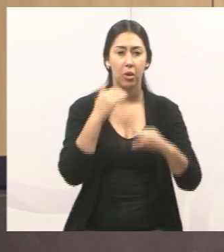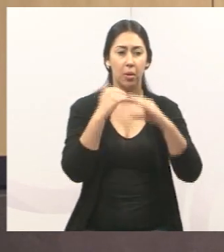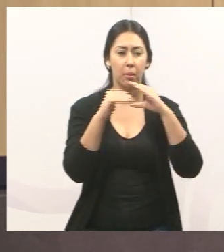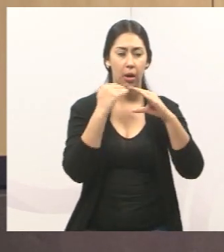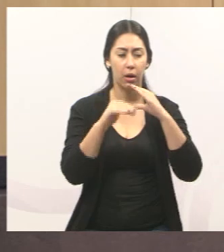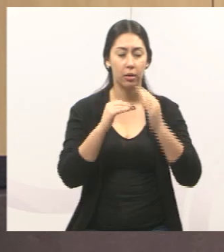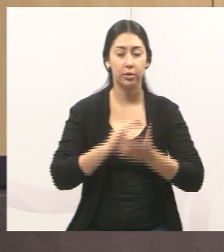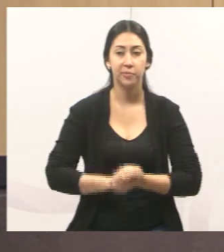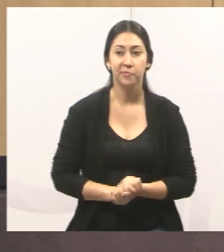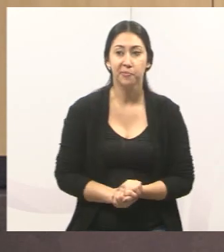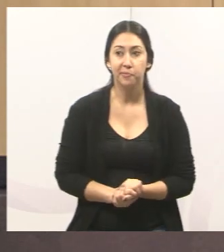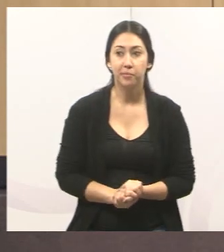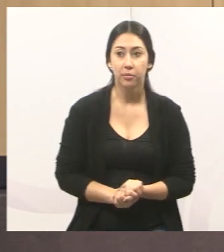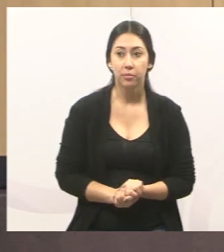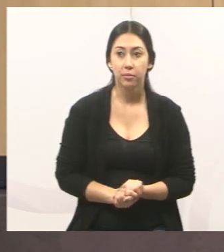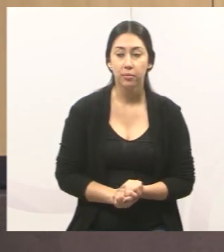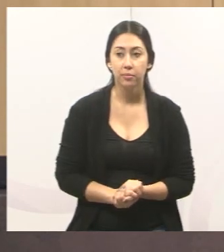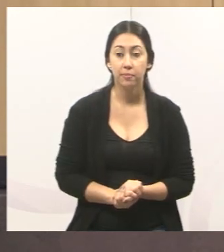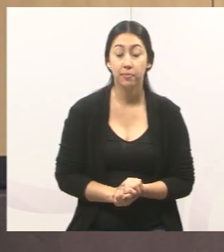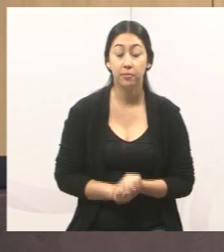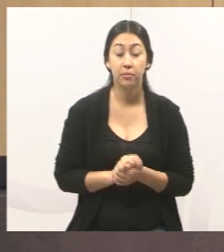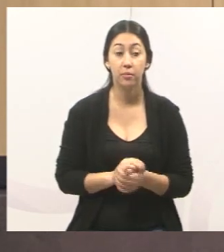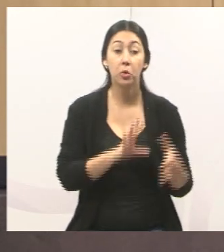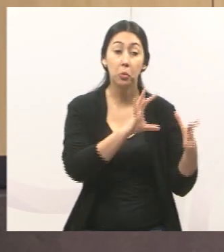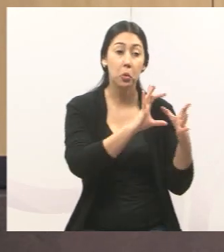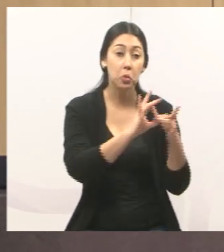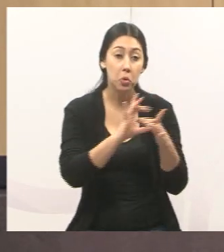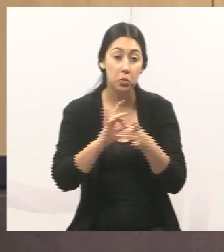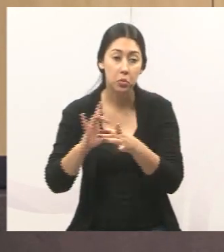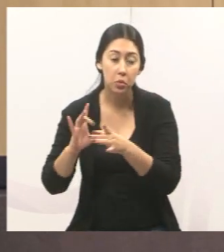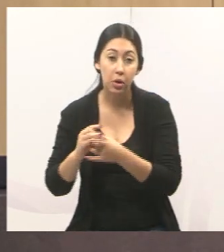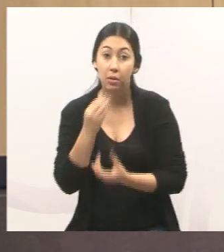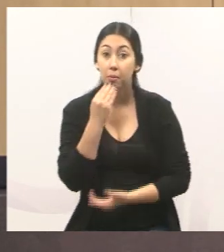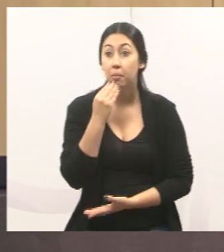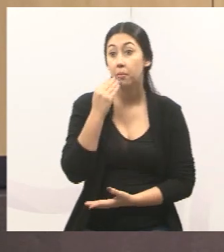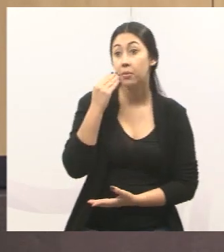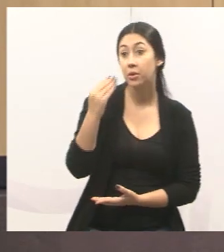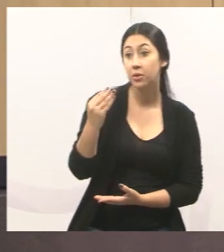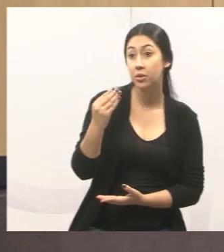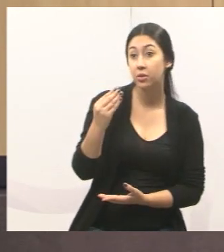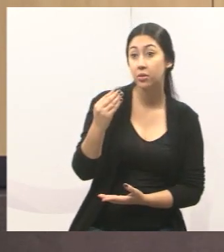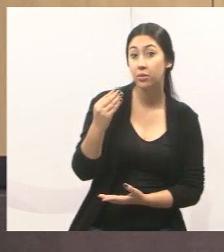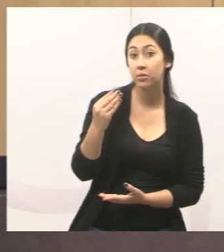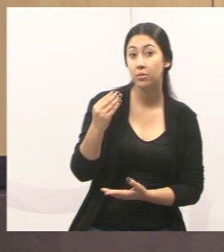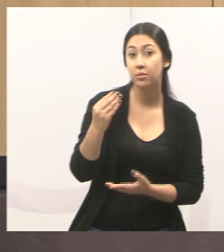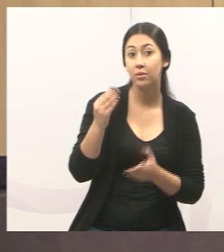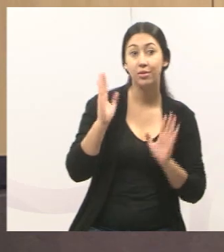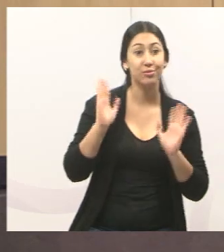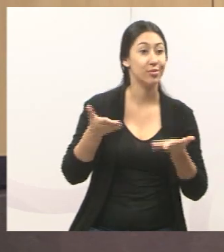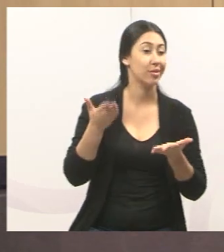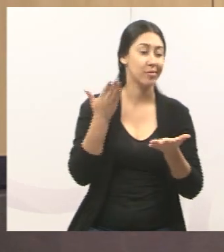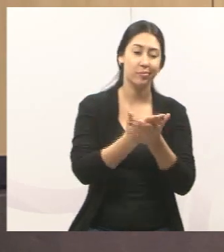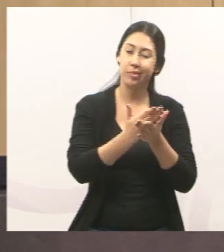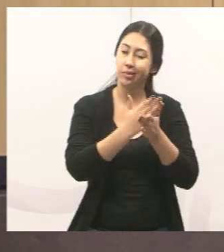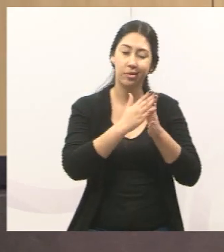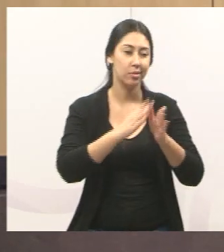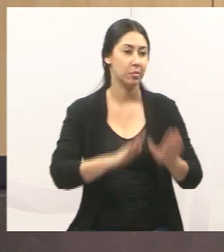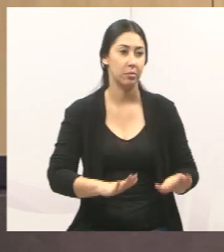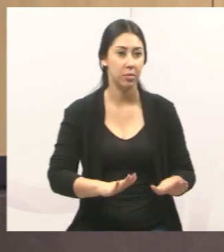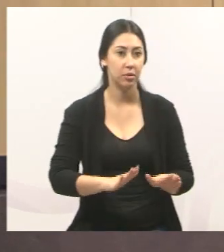autos. Neste contexto, evidentemente, tais pedidos estariam automaticamente fulminados pela